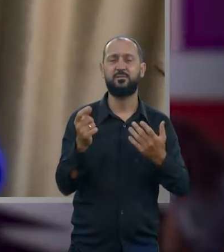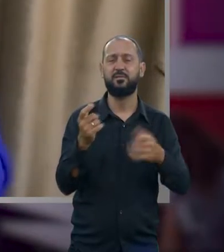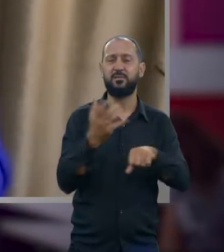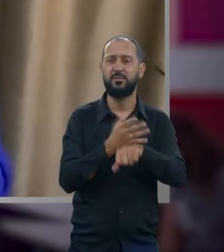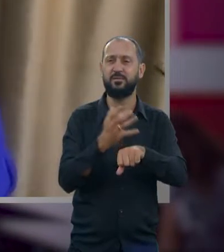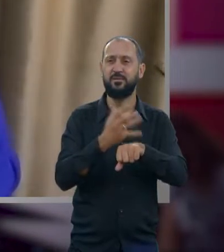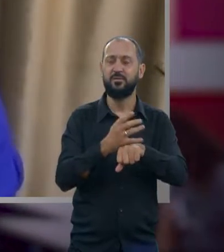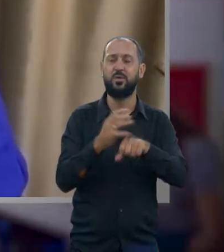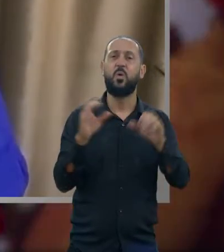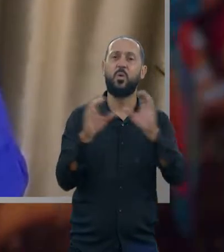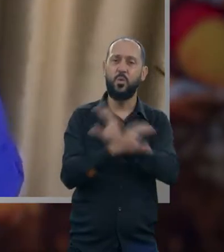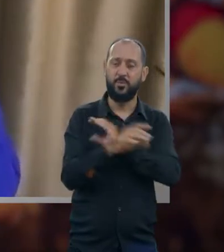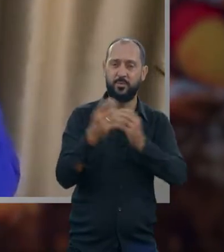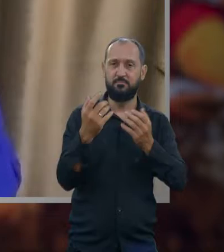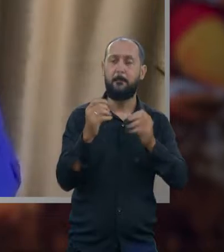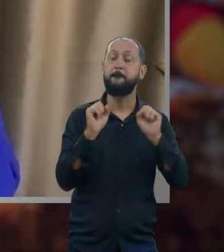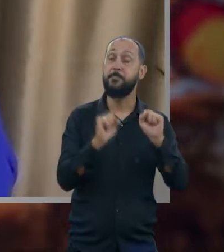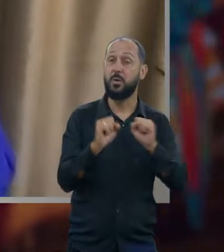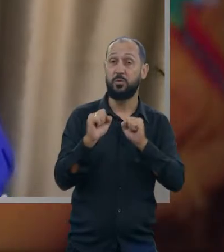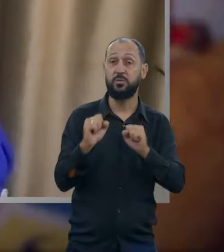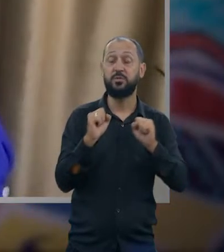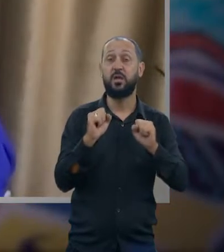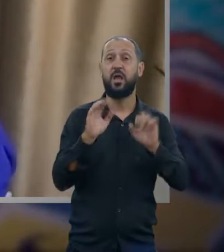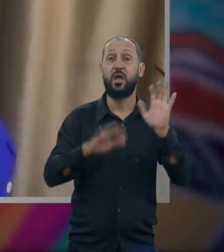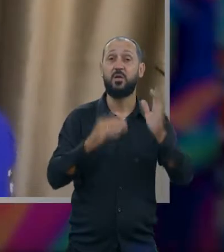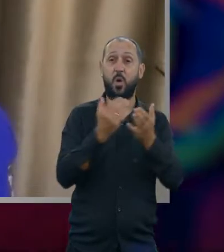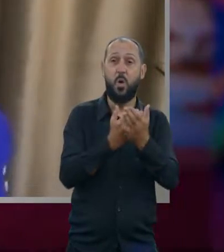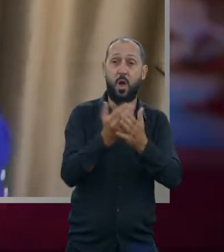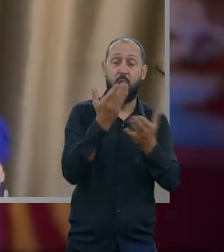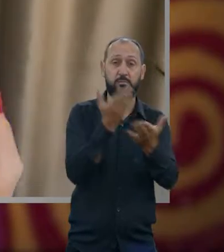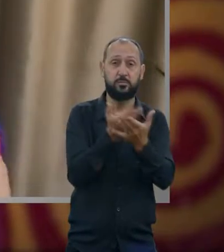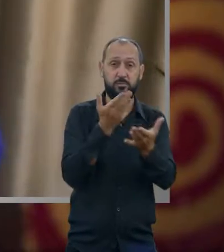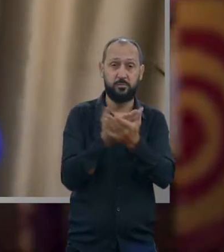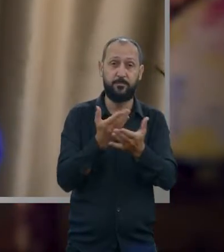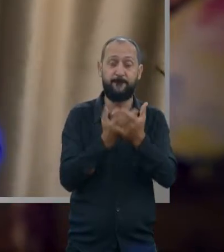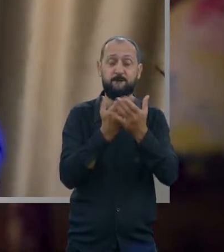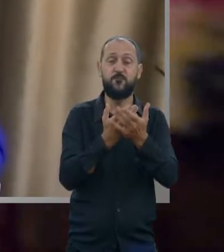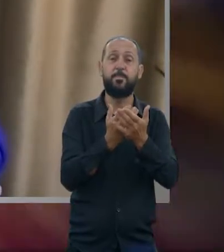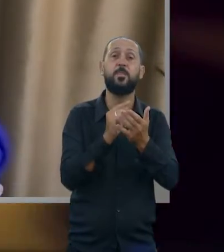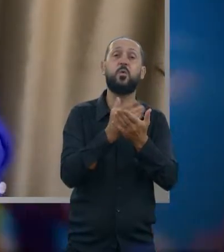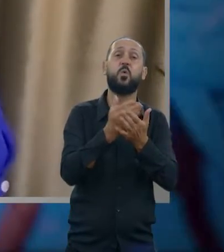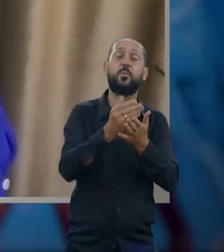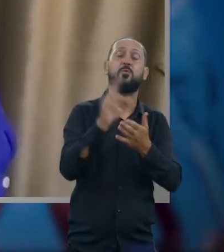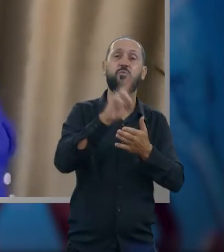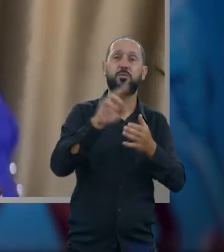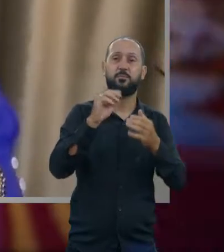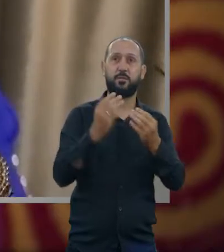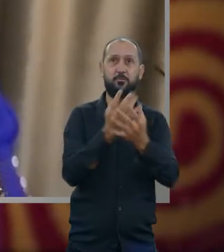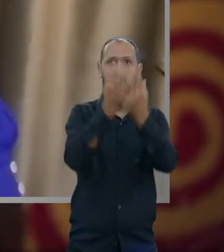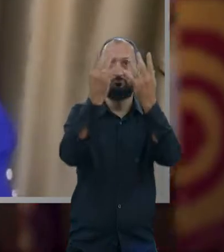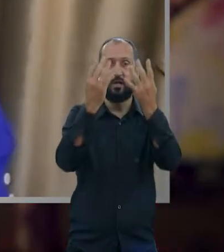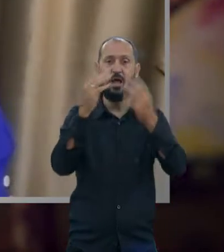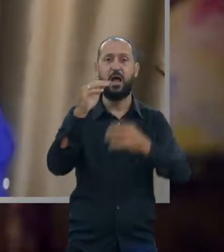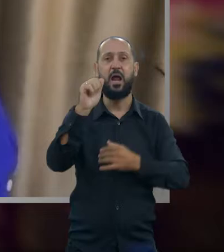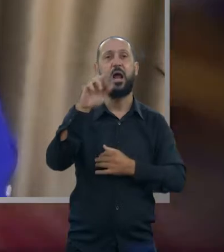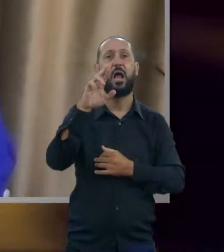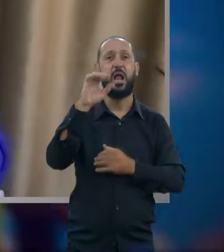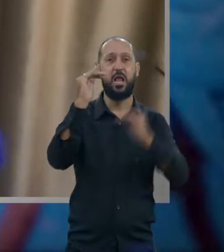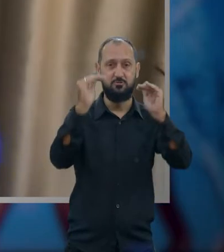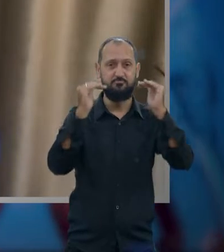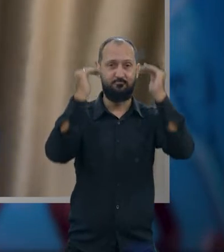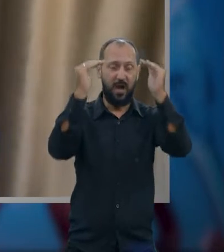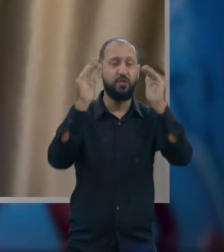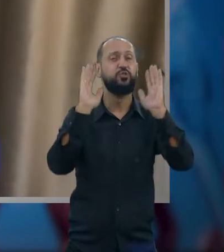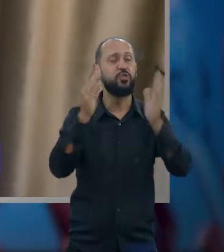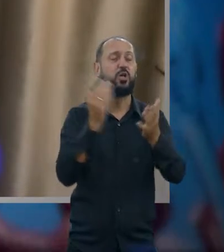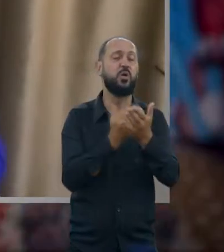importância praticamente total no tarô, tanto é que quando a gente inicia um estudo do tarô, a gente inicia por meio desses arcanos. E só com